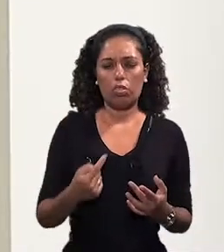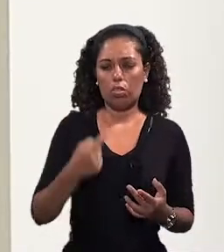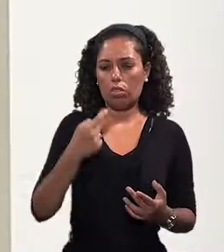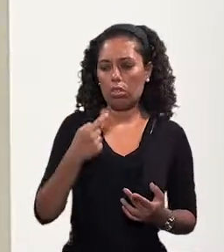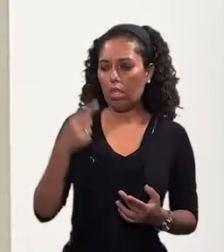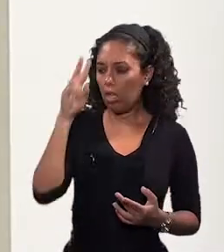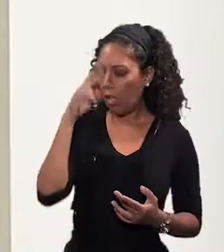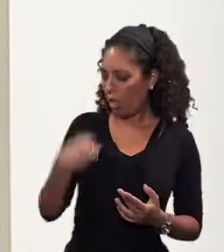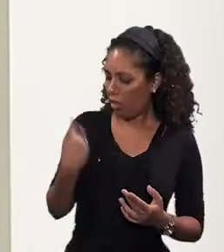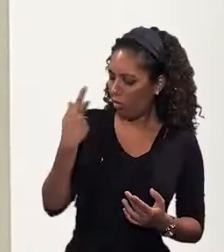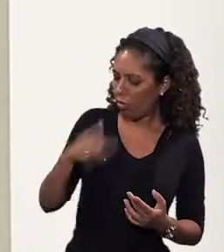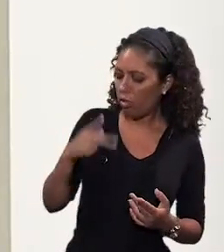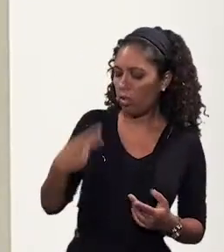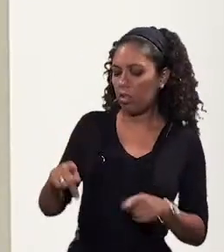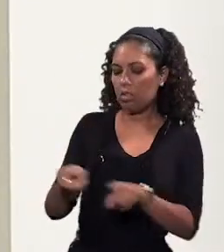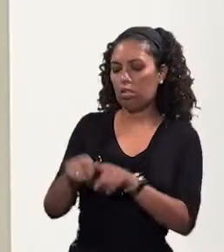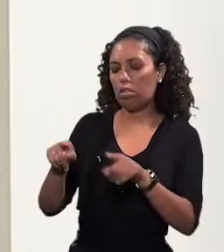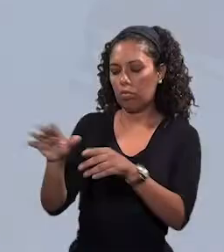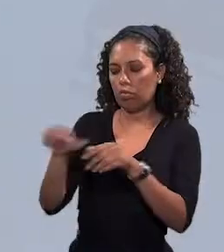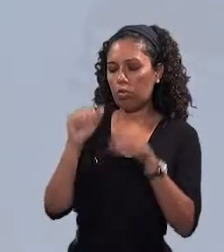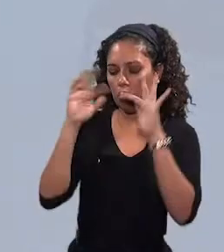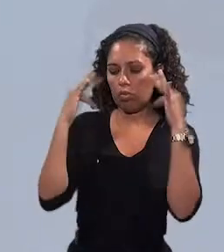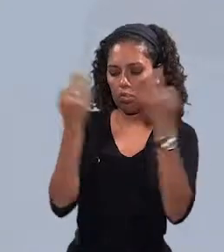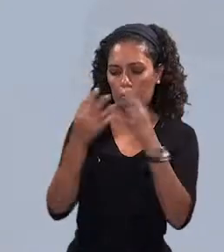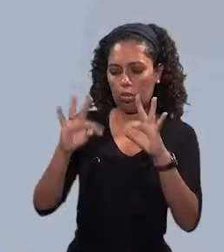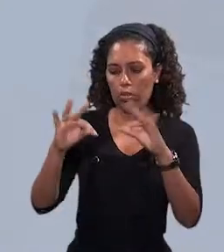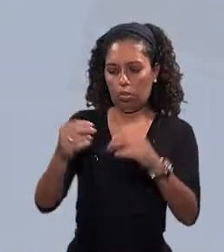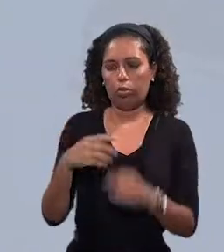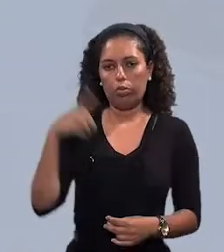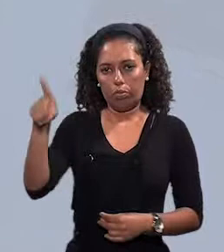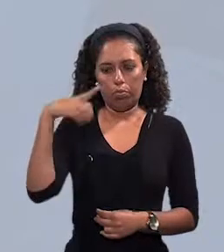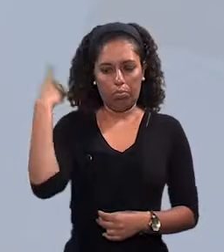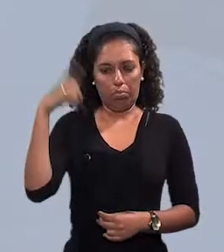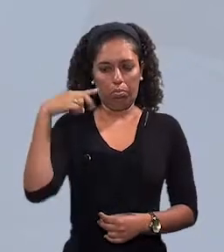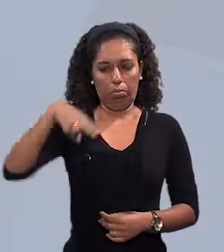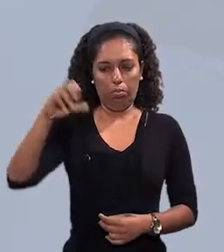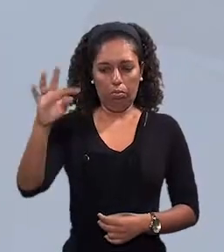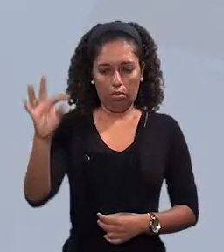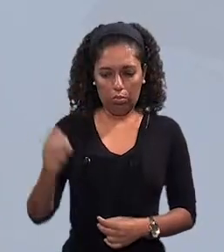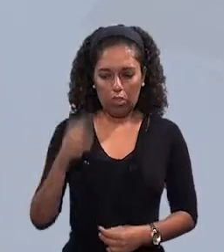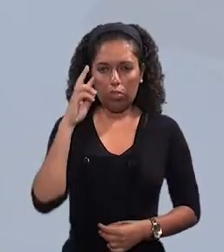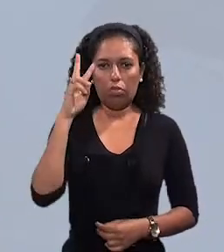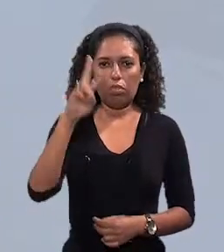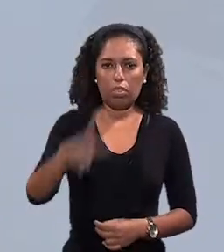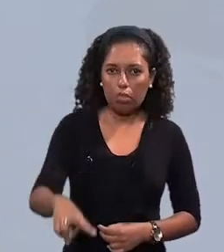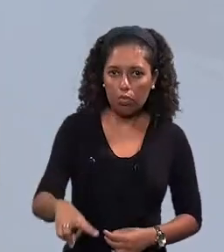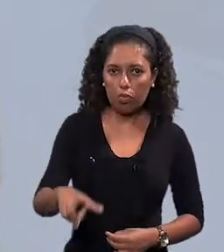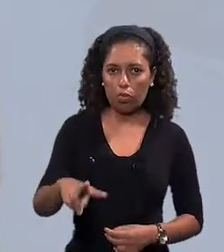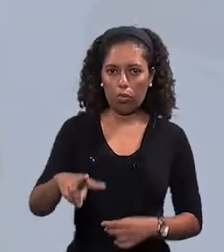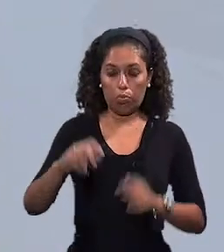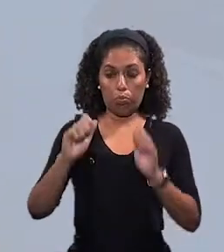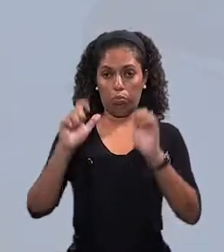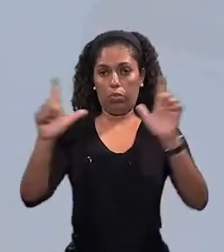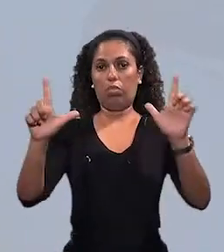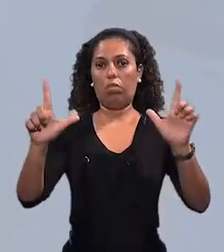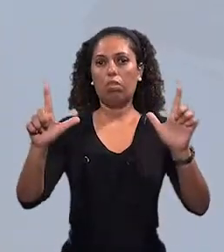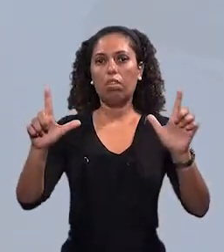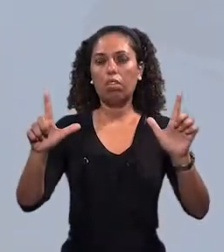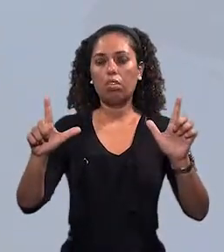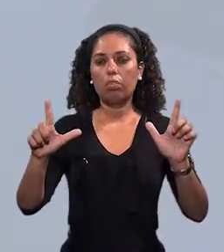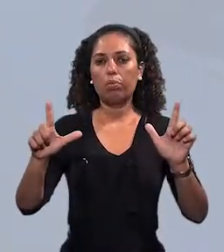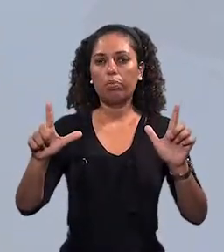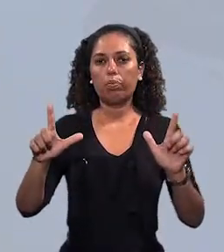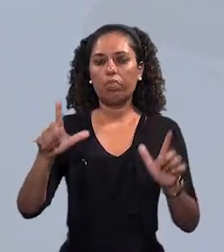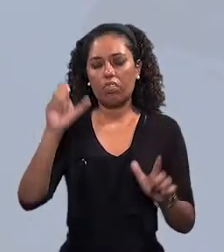desses jovens e acolher um pouco as famílias e amigos. Deputado Jorge Felipe Neto, quando o senhor tomou conhecimento daquele fato